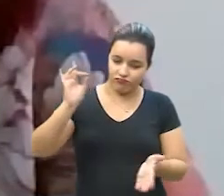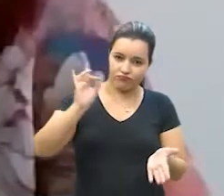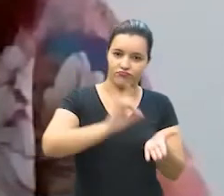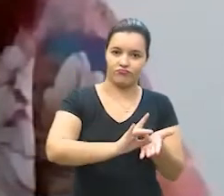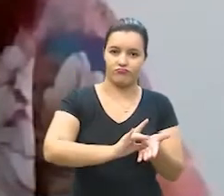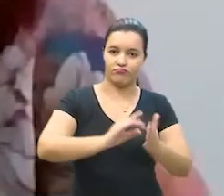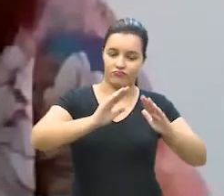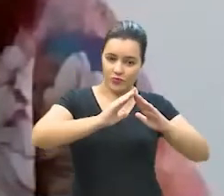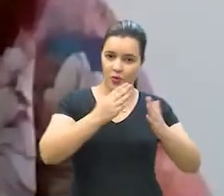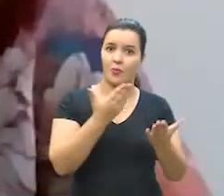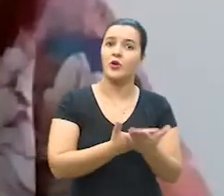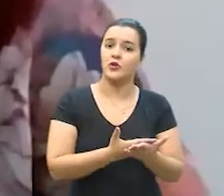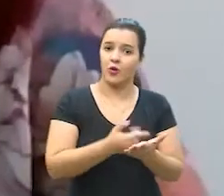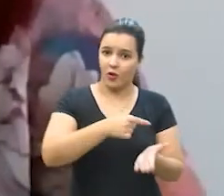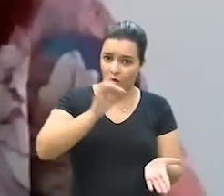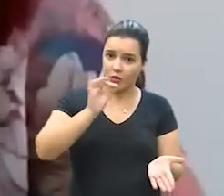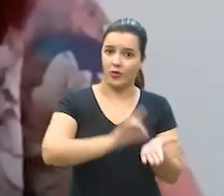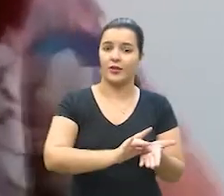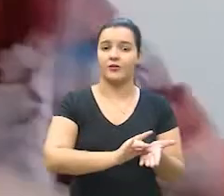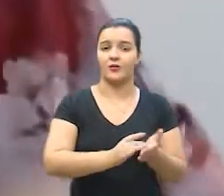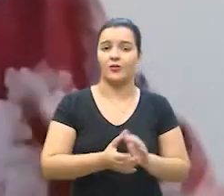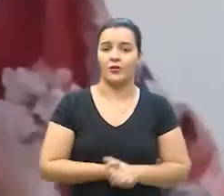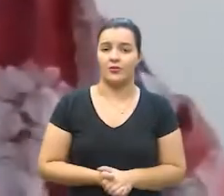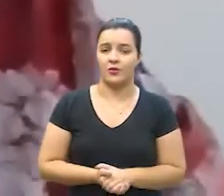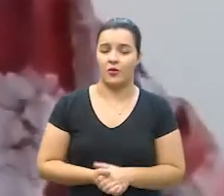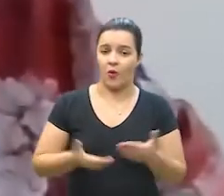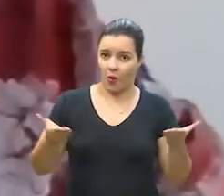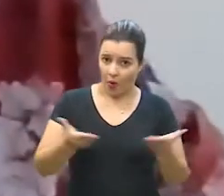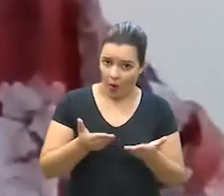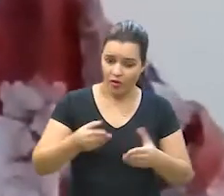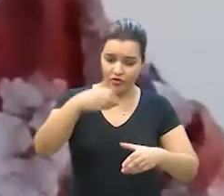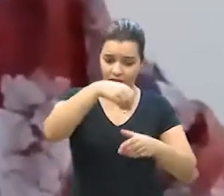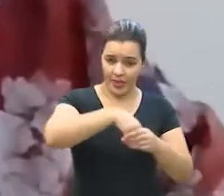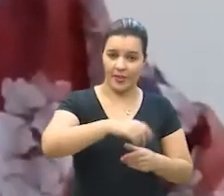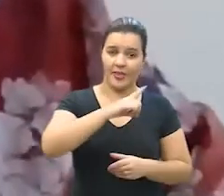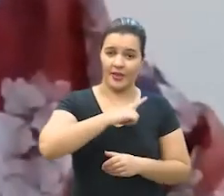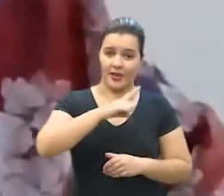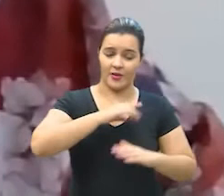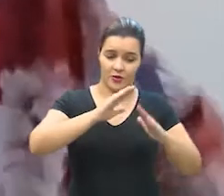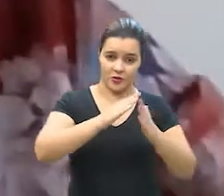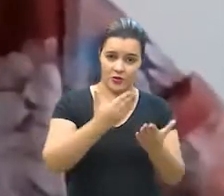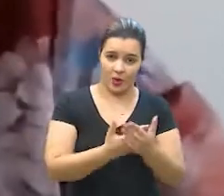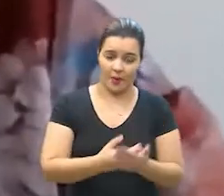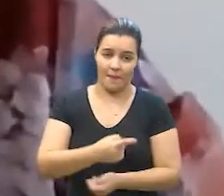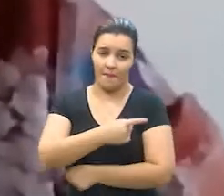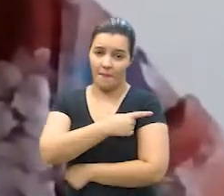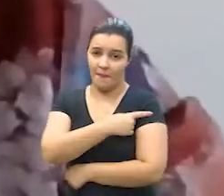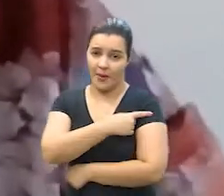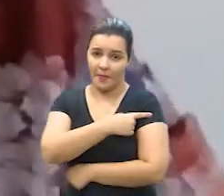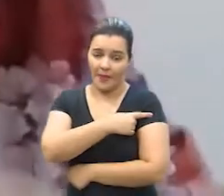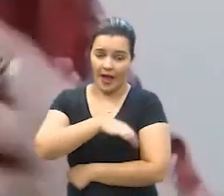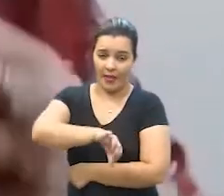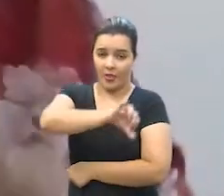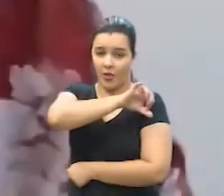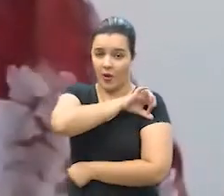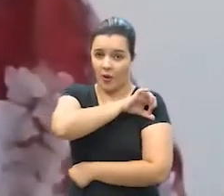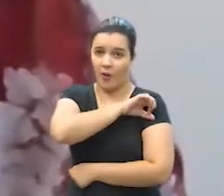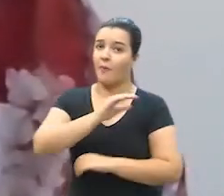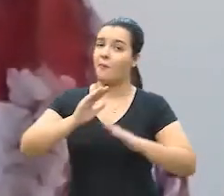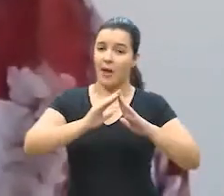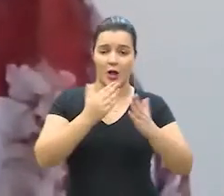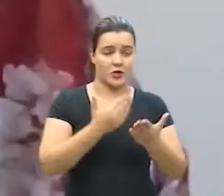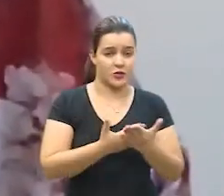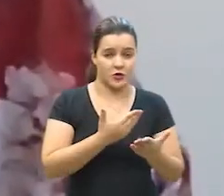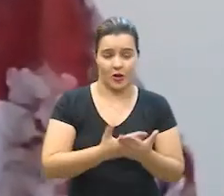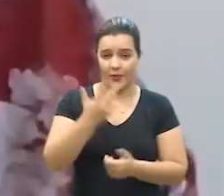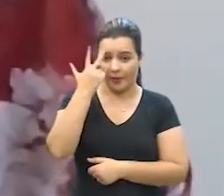escola oficial. Nós somos atualmente escola do primeiro ao nono ano, uma escola